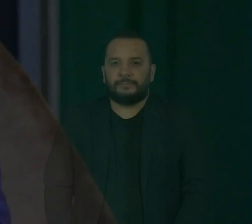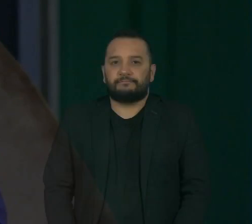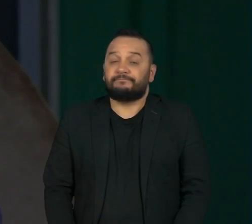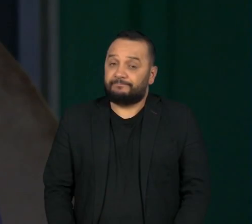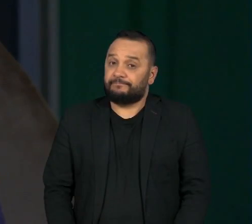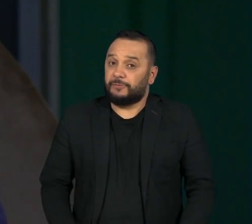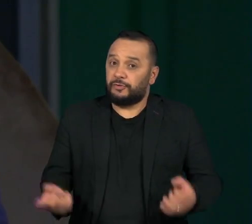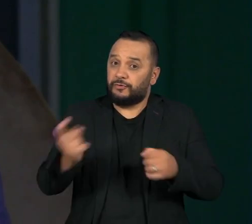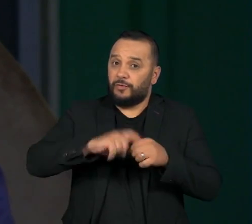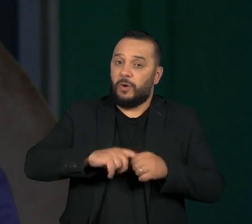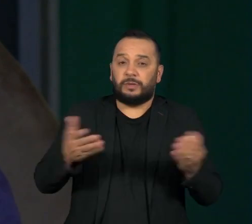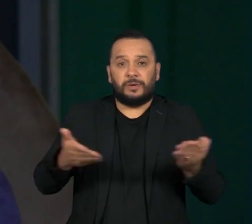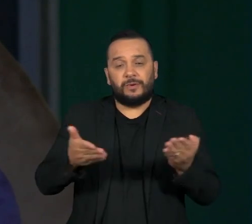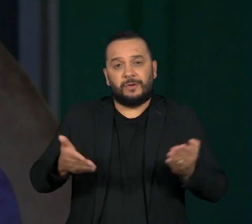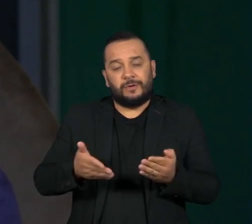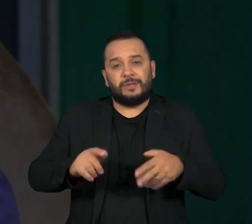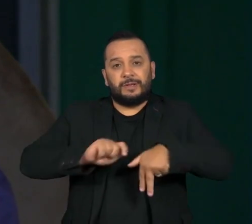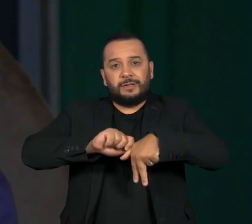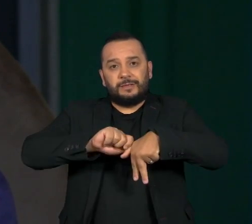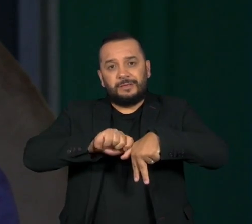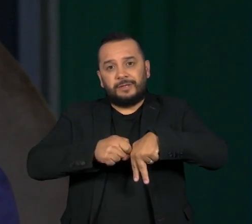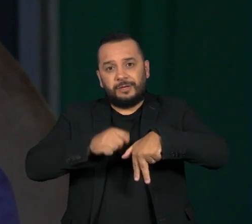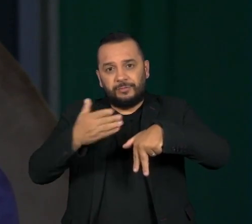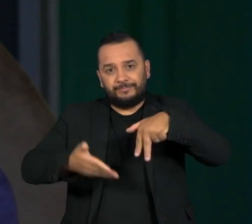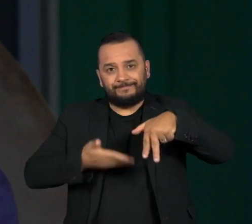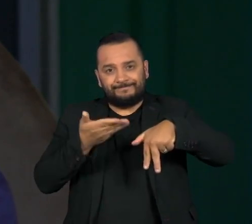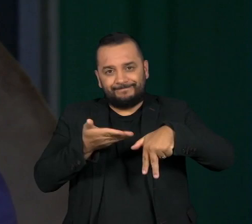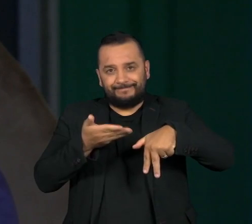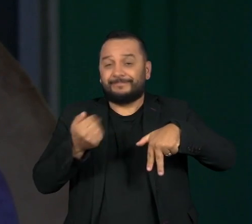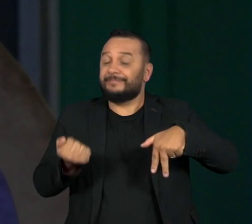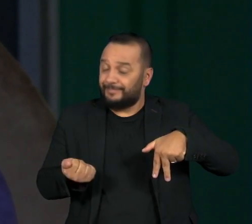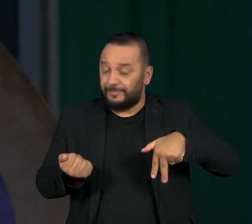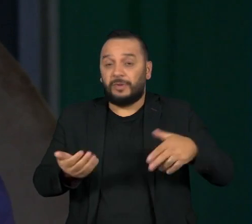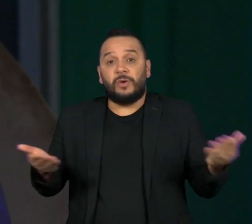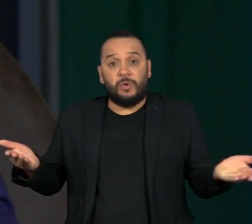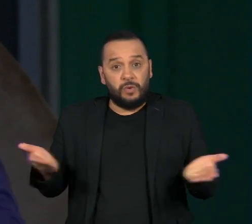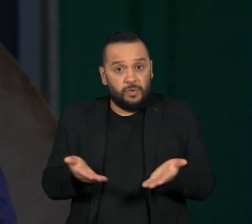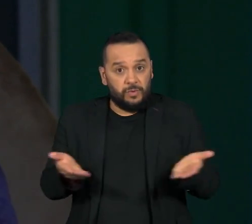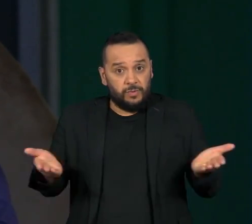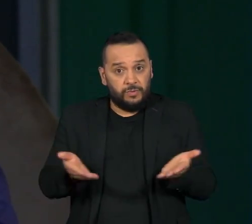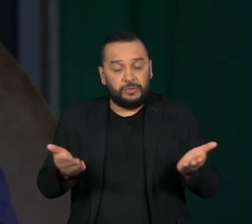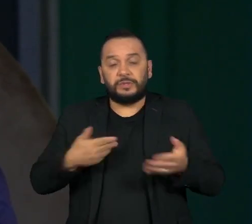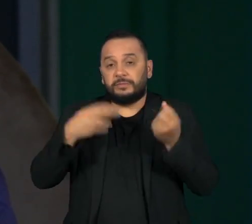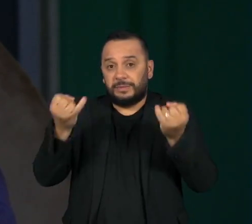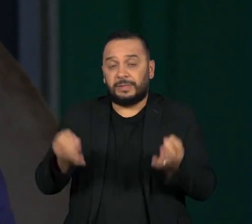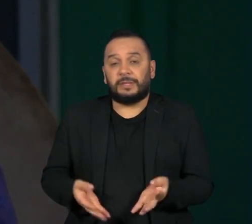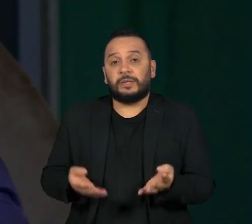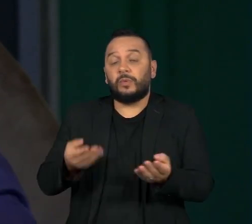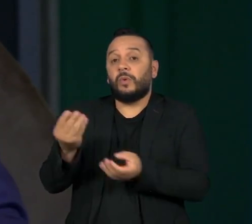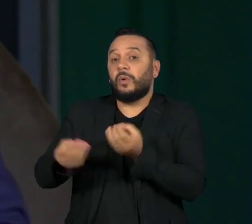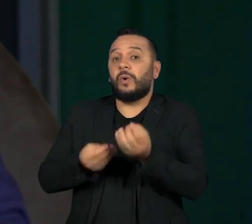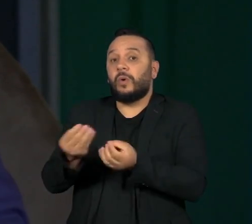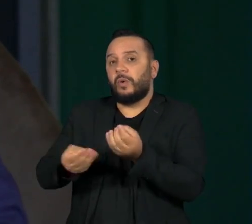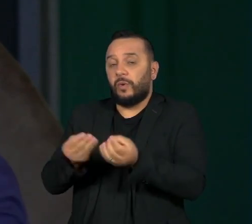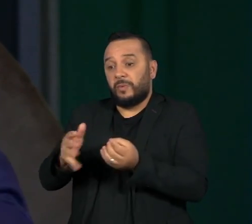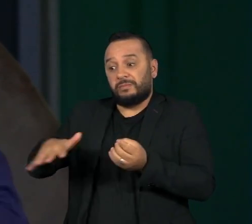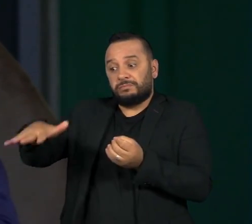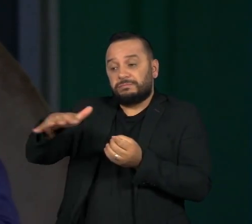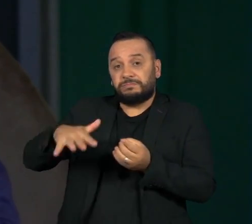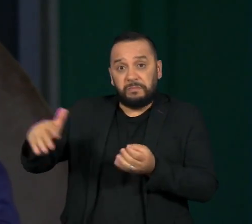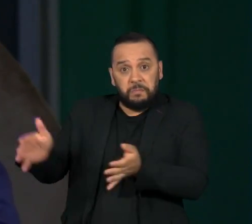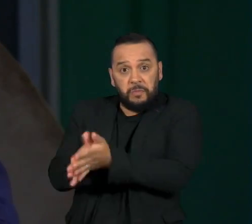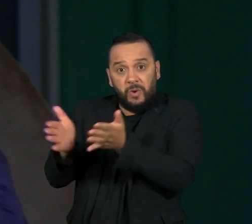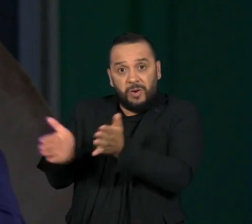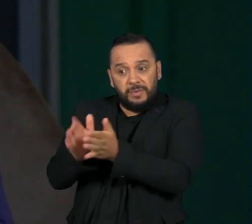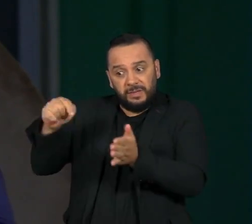Olha, já estamos de volta com o nosso programa Negros em Foco. Hoje nós estamos falando como a pobreza brasileira tem cor e é